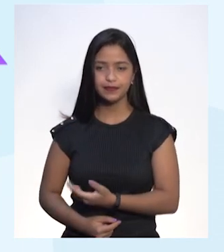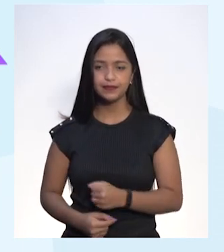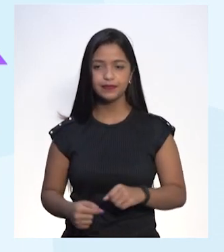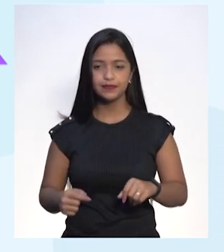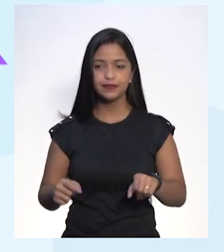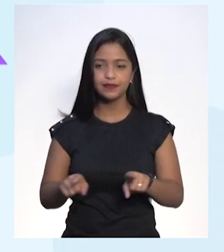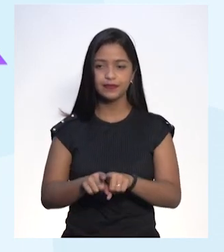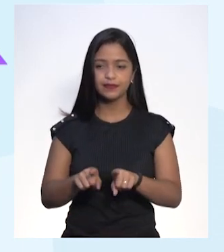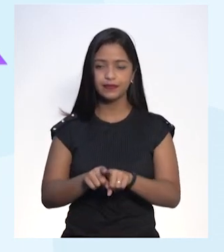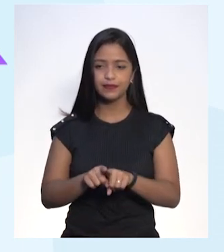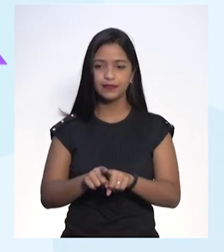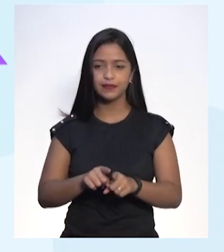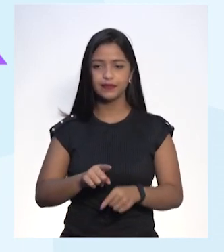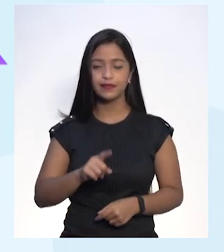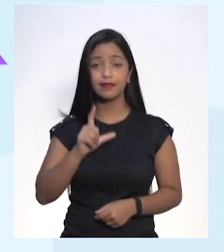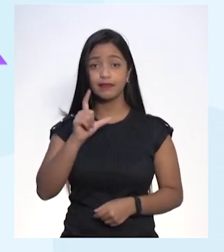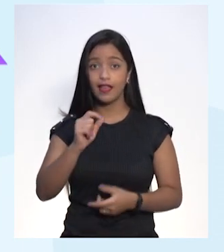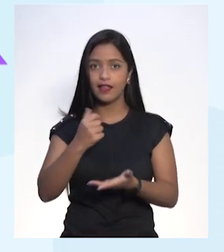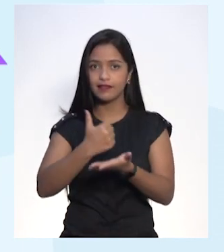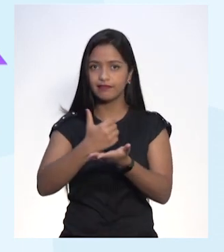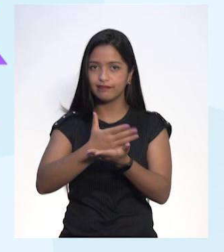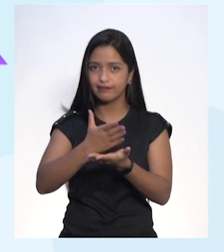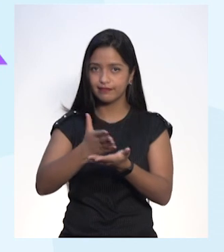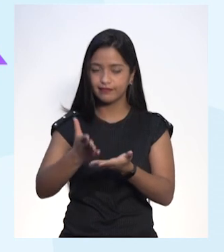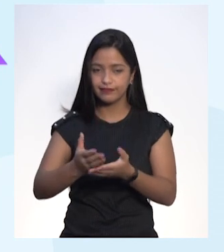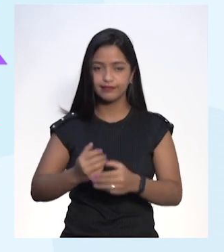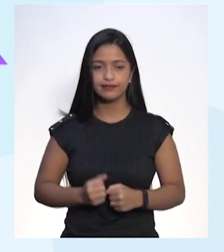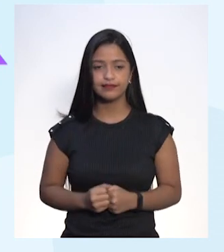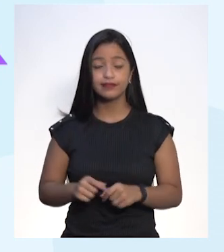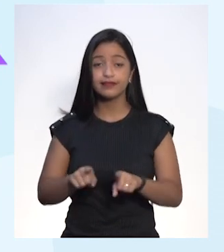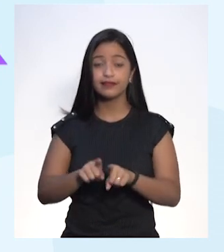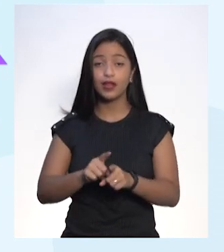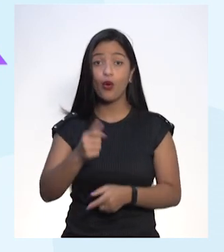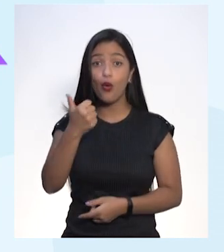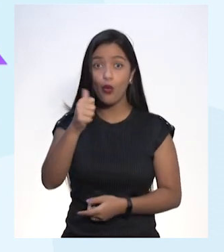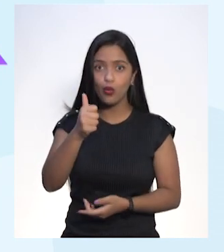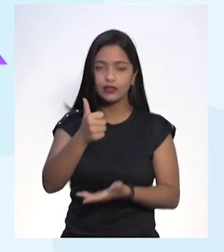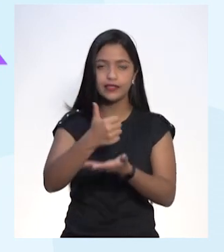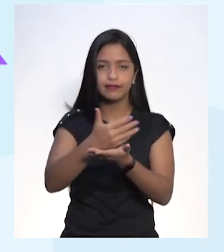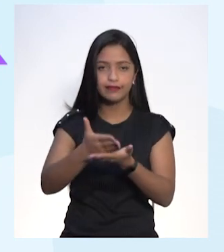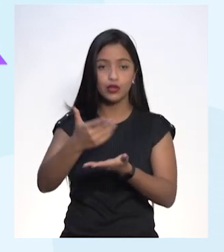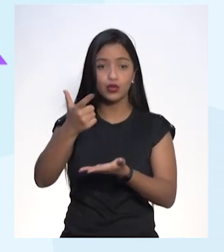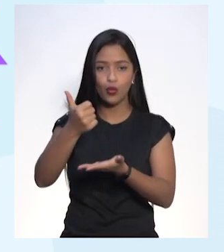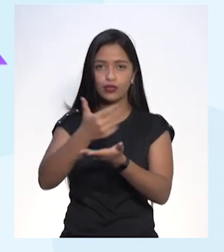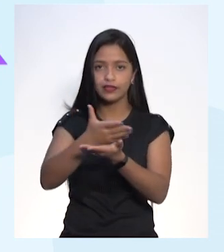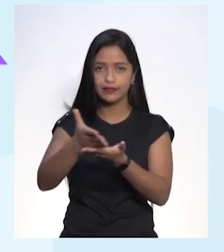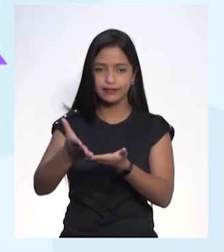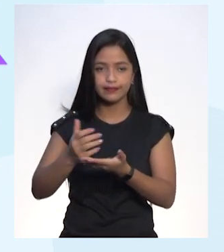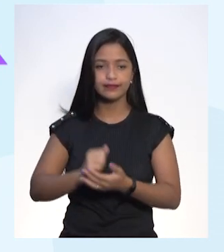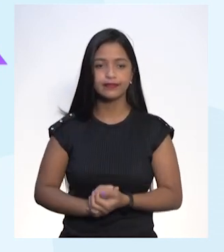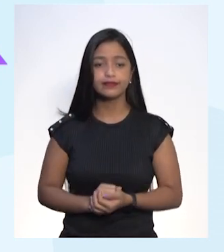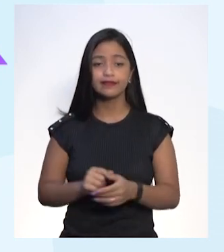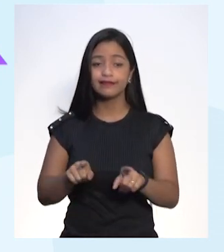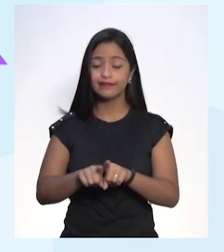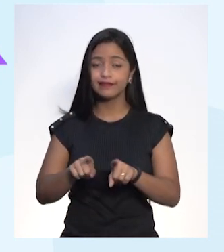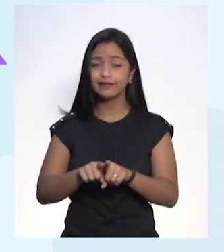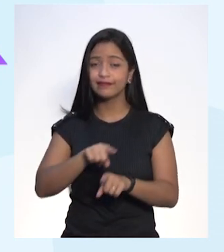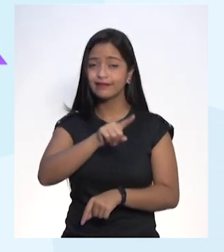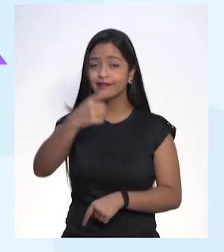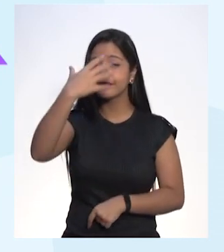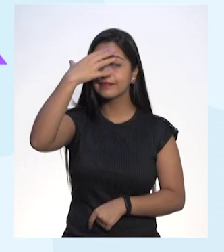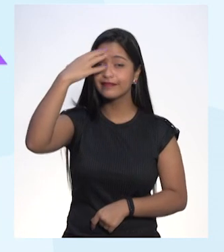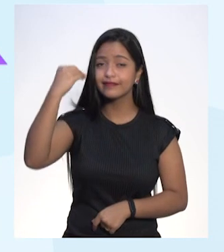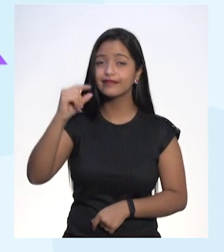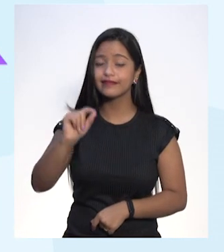né? Possui 11 lados, dodecágono, pentadecágono, e esse aqui que o pessoal às vezes esquece um bocadinho, que é o